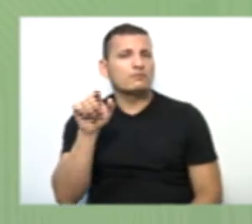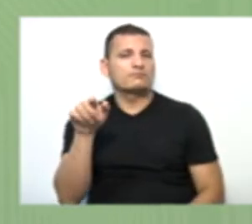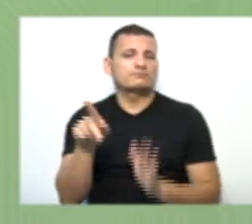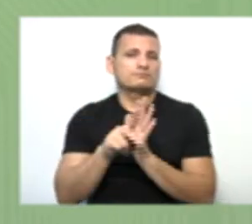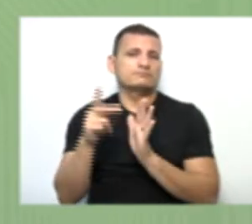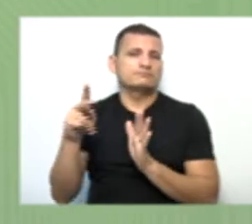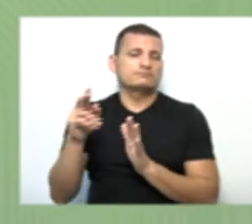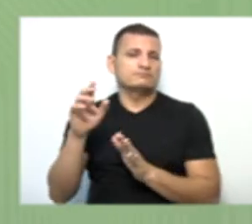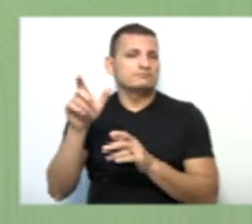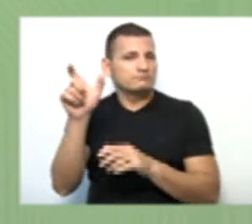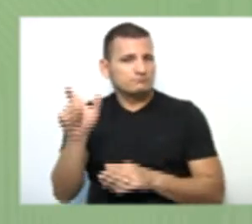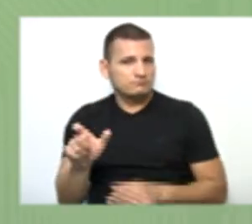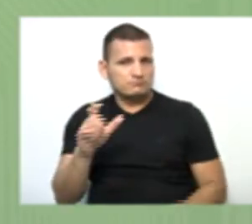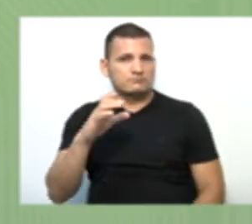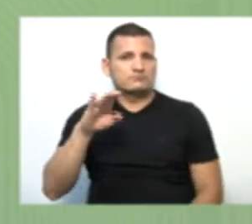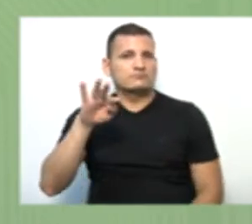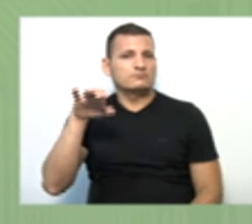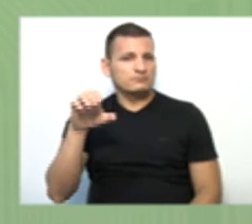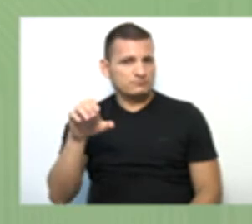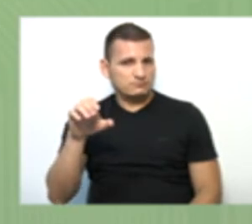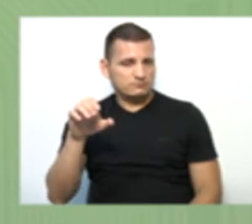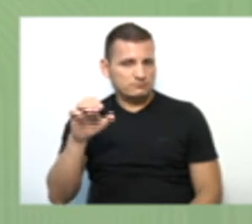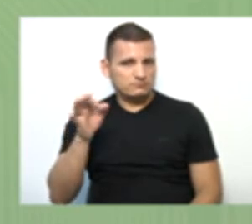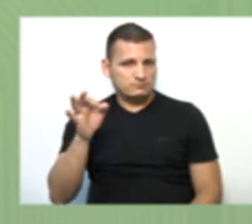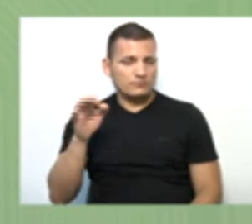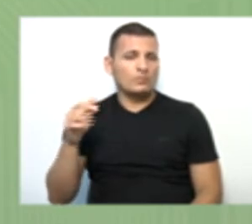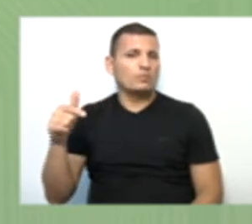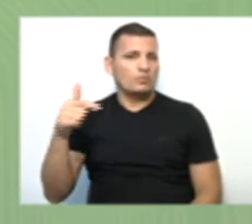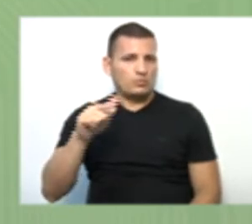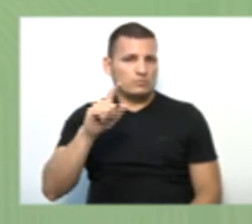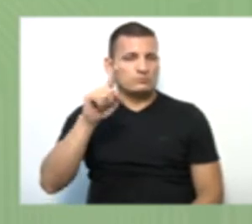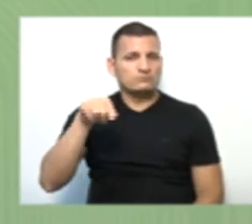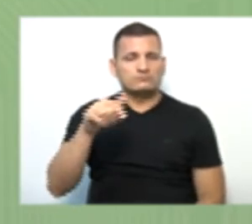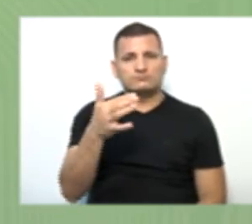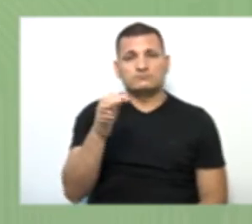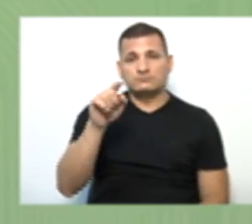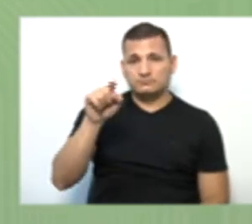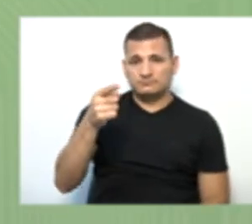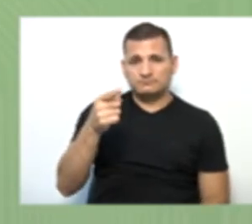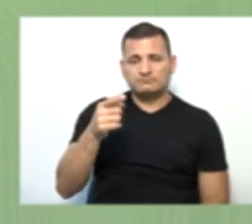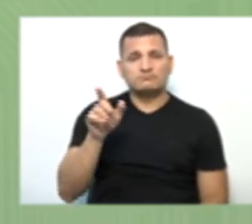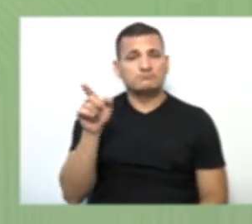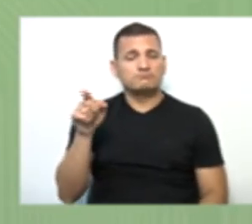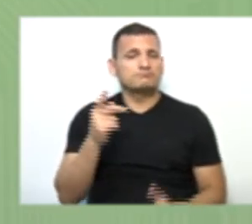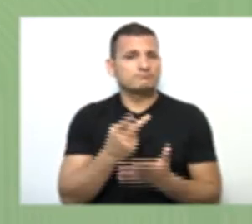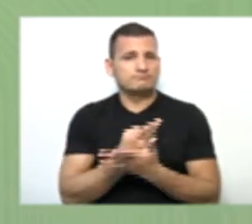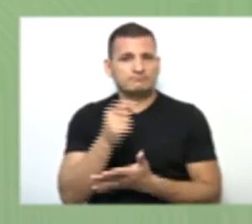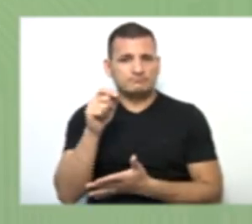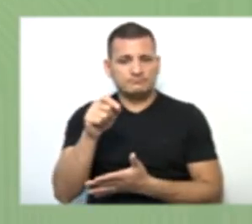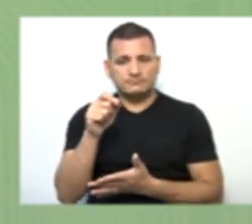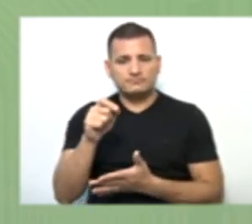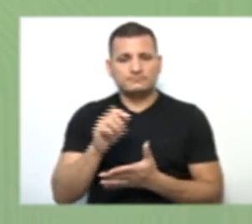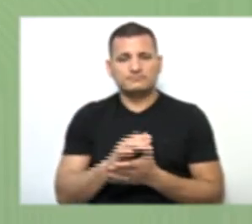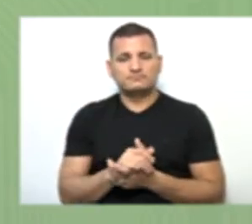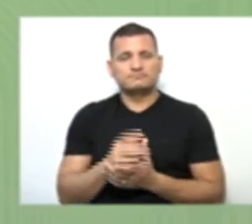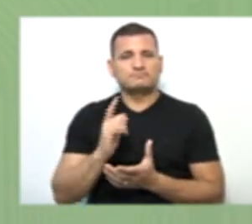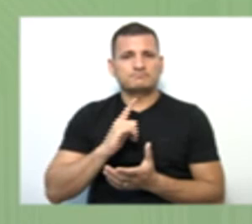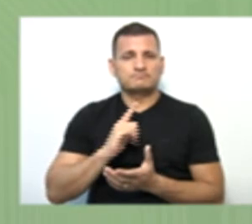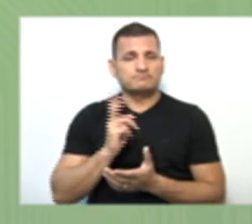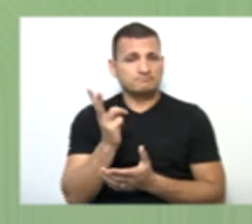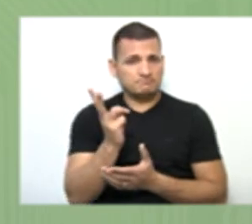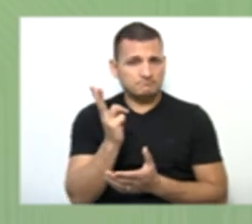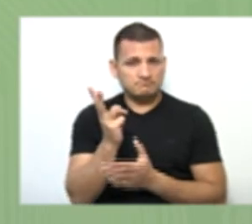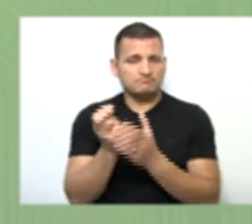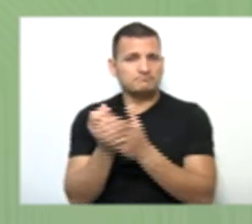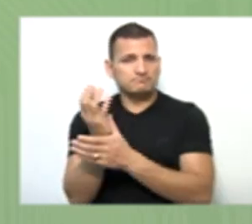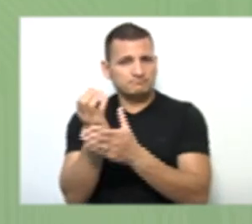Origem cliente 10.000 e o outro contas a receber 10.000. O que aconteceu nesse caso? nós tivemos duas origens